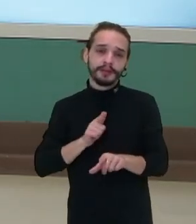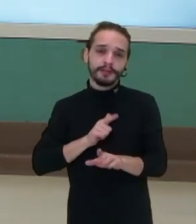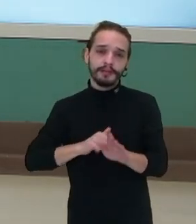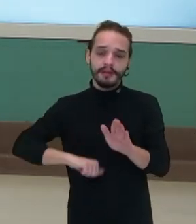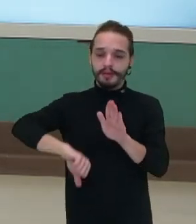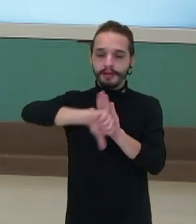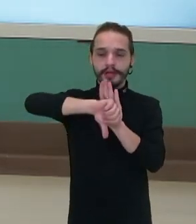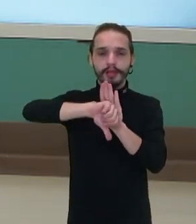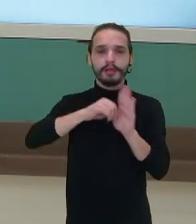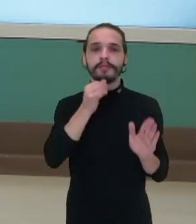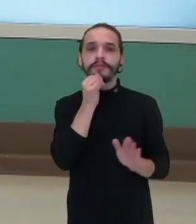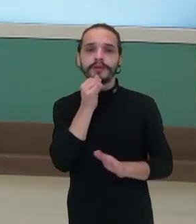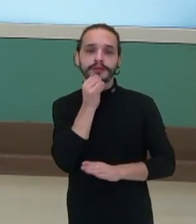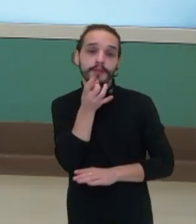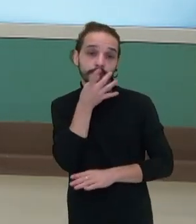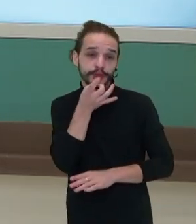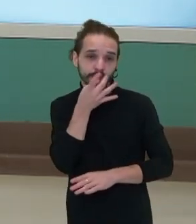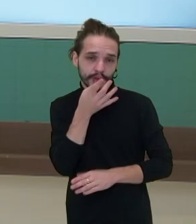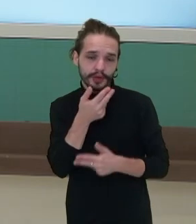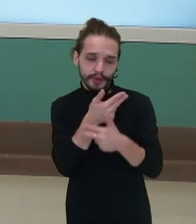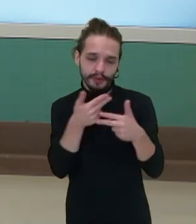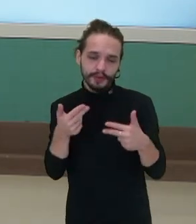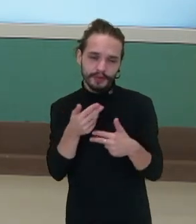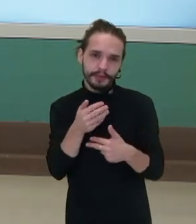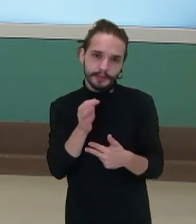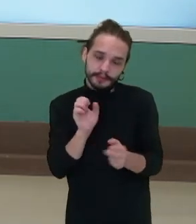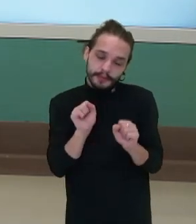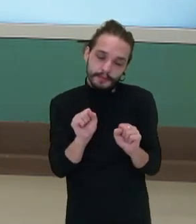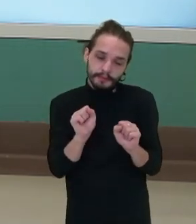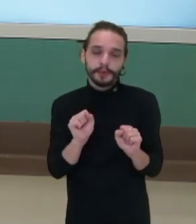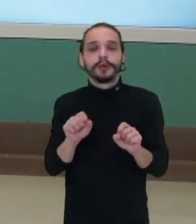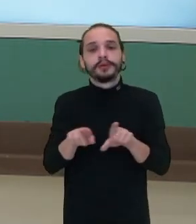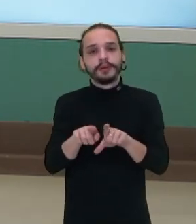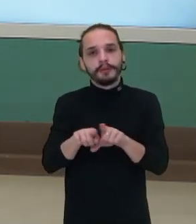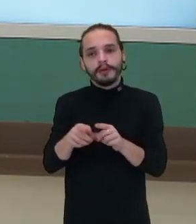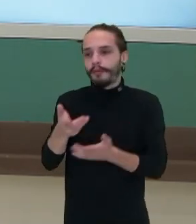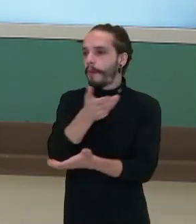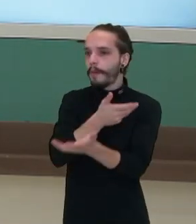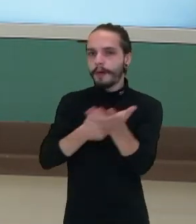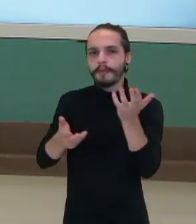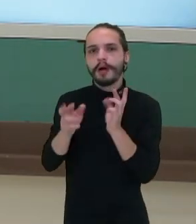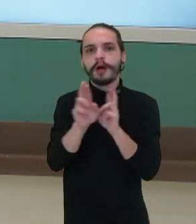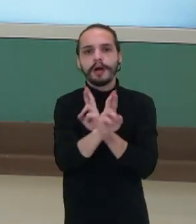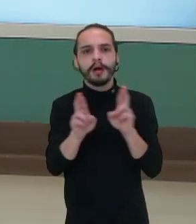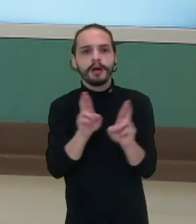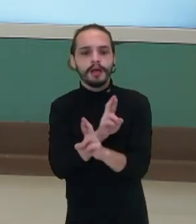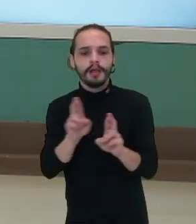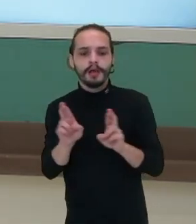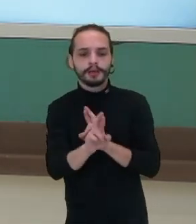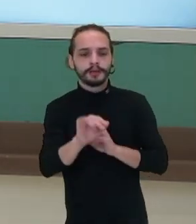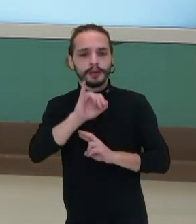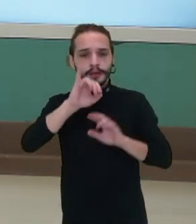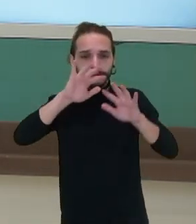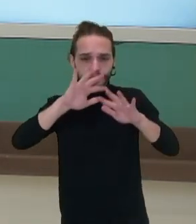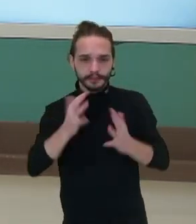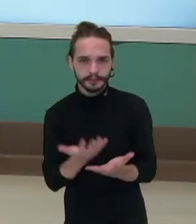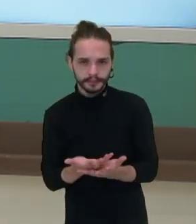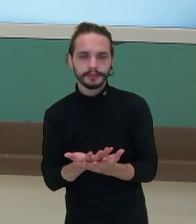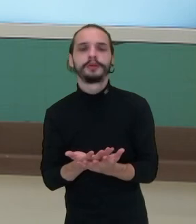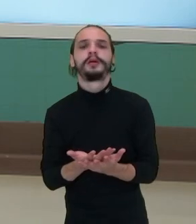de mercadorias como drogas, né. Tudo isso então é a questão das relações internacionais associada com essa ideia